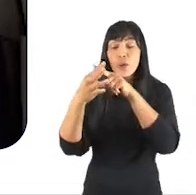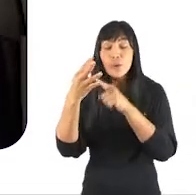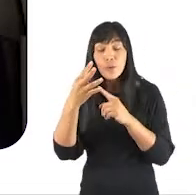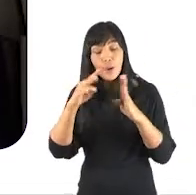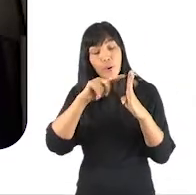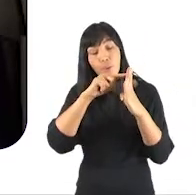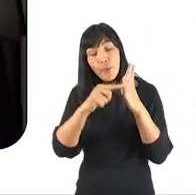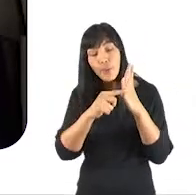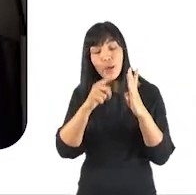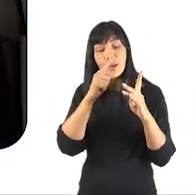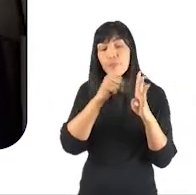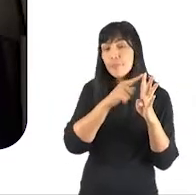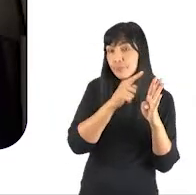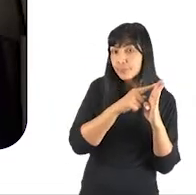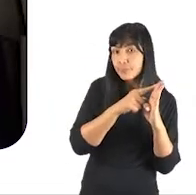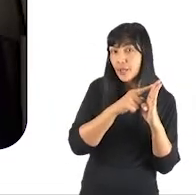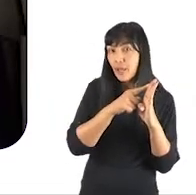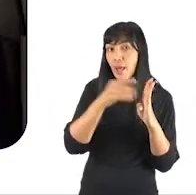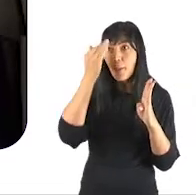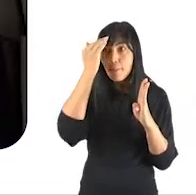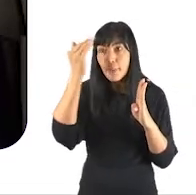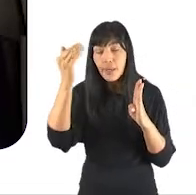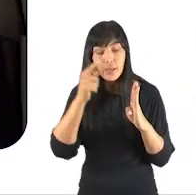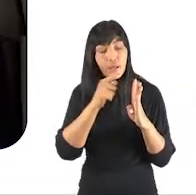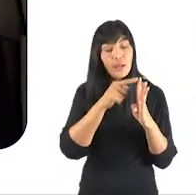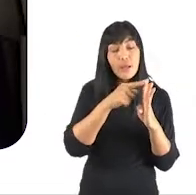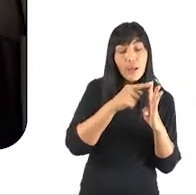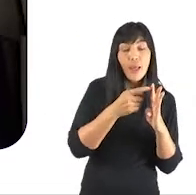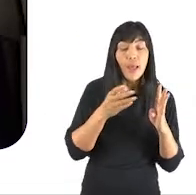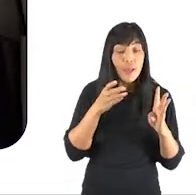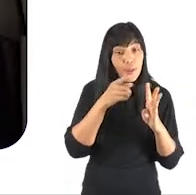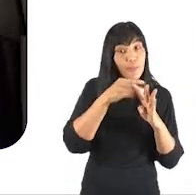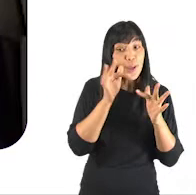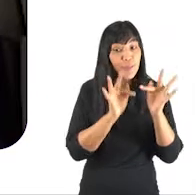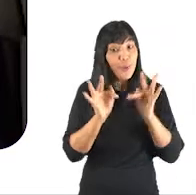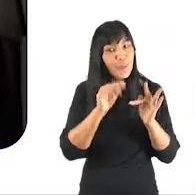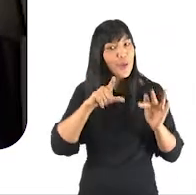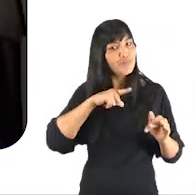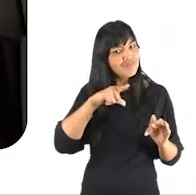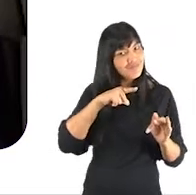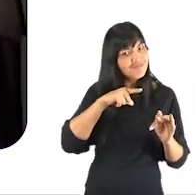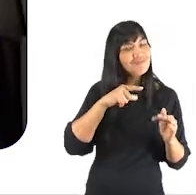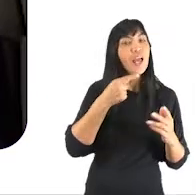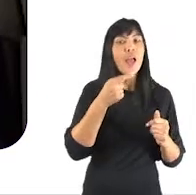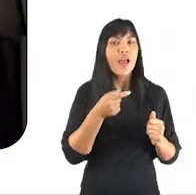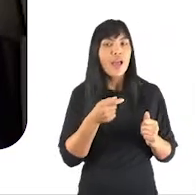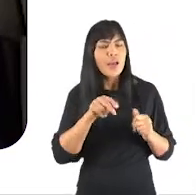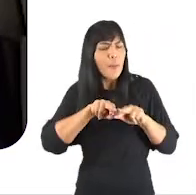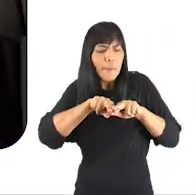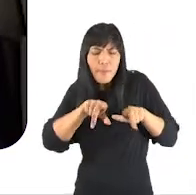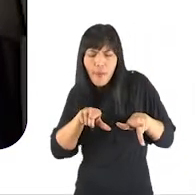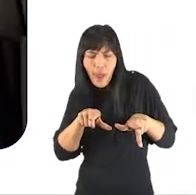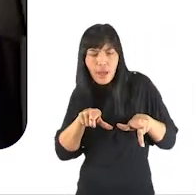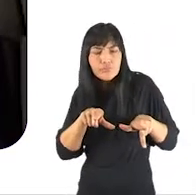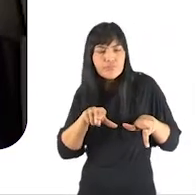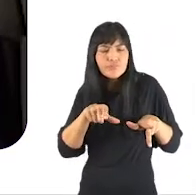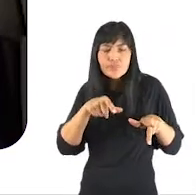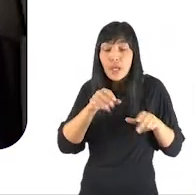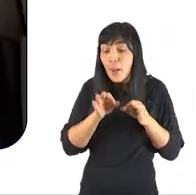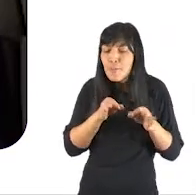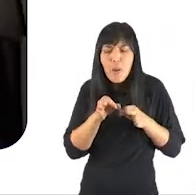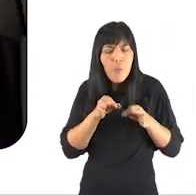dimensões principais. Então, se apropriar das tecnologias e das diferentes